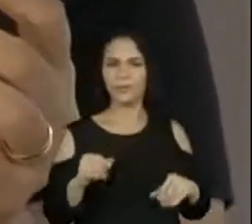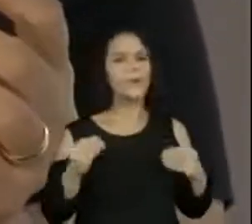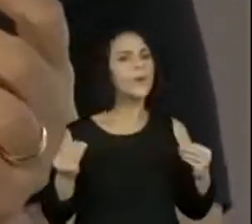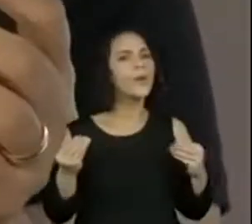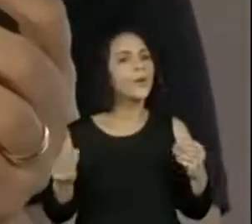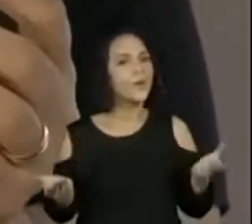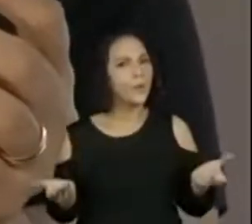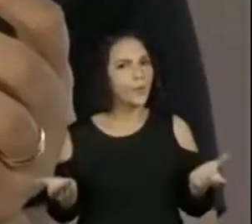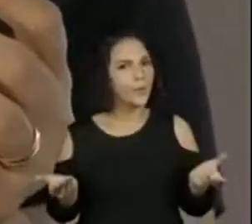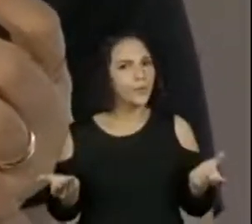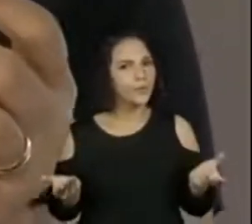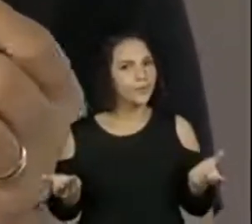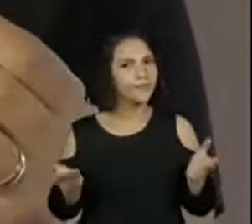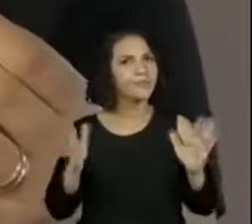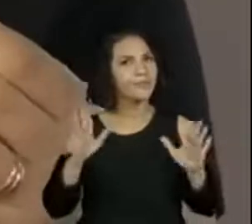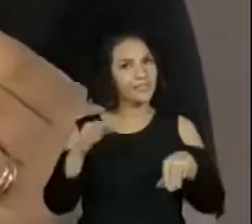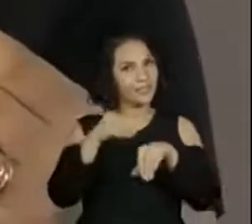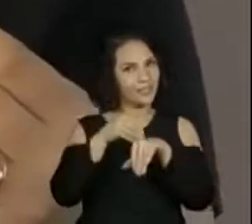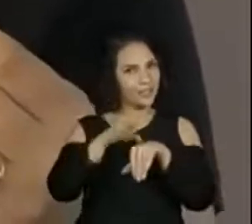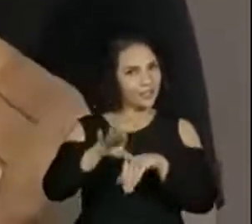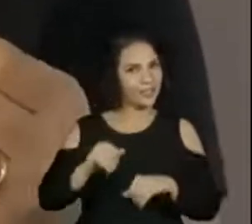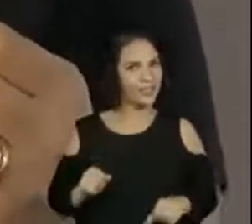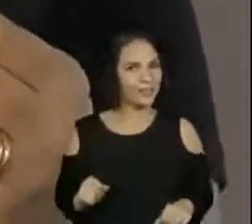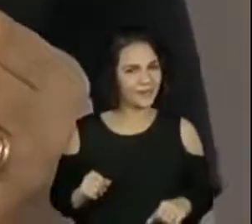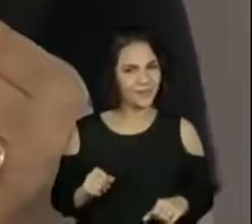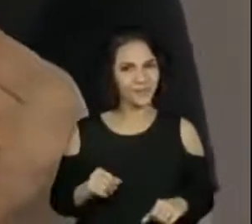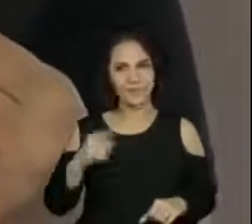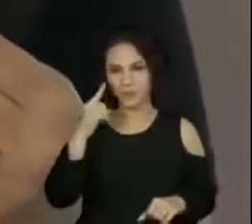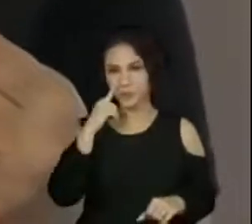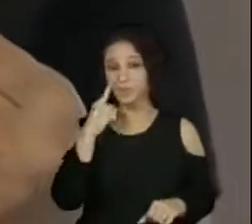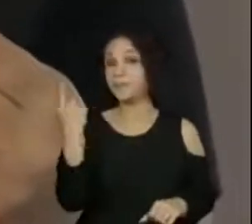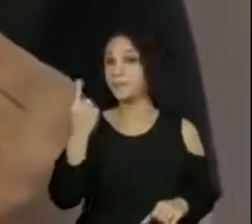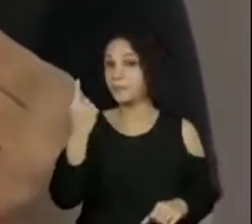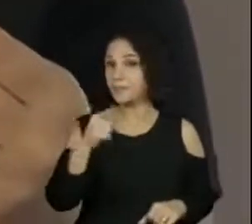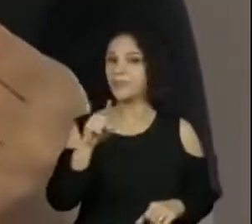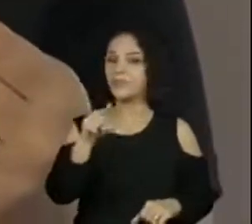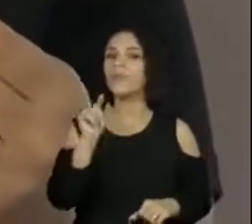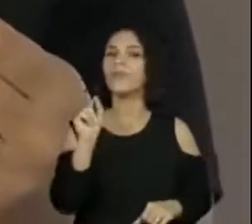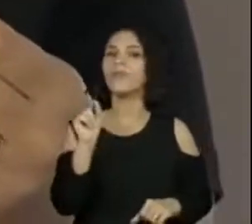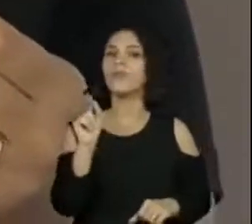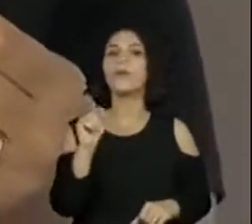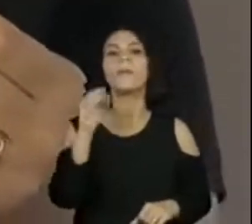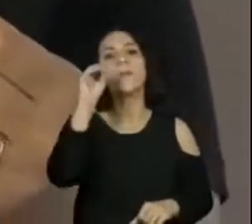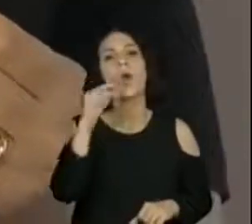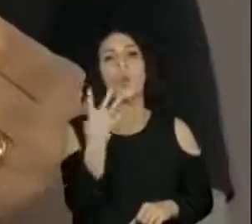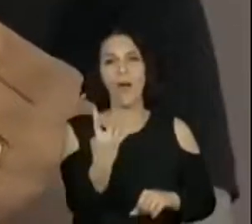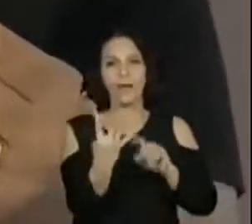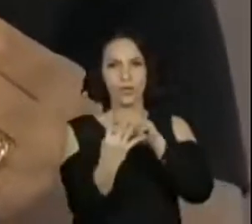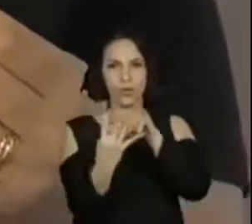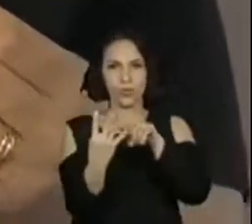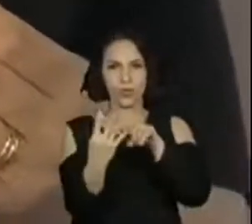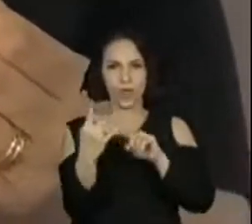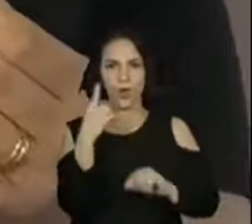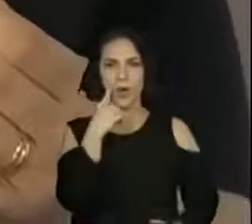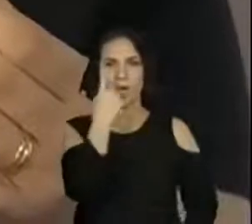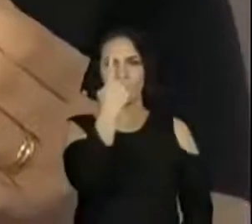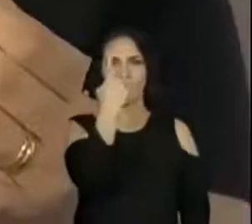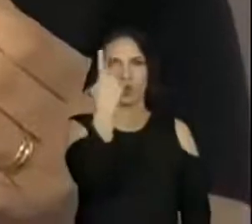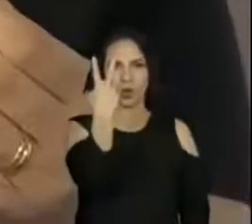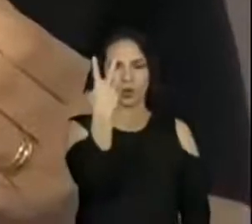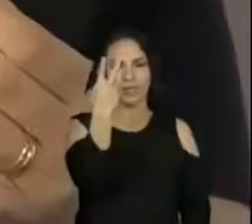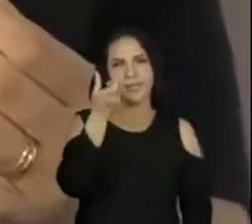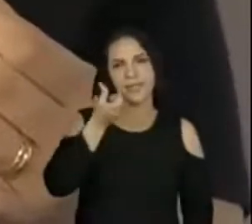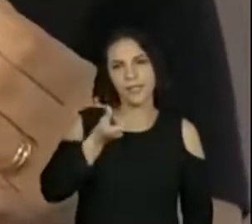marca? Aí aqui tá a dica, tá bom, gente? Primeiro você marca os quatro números, 12,